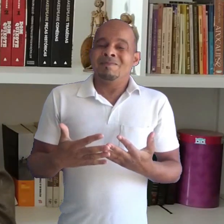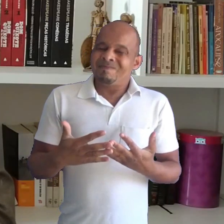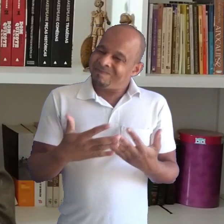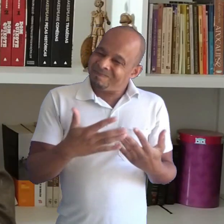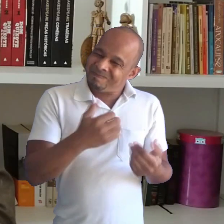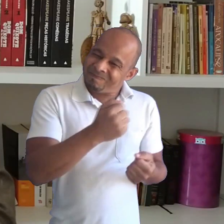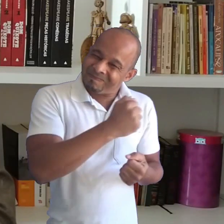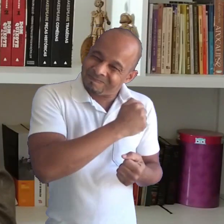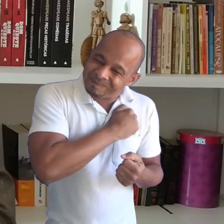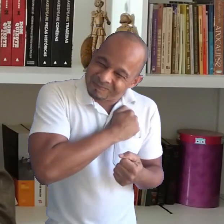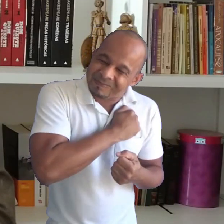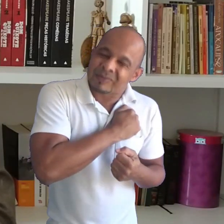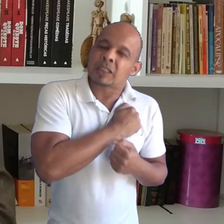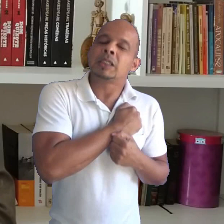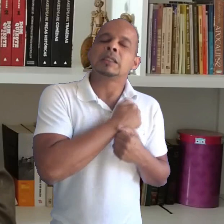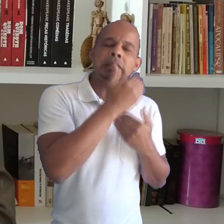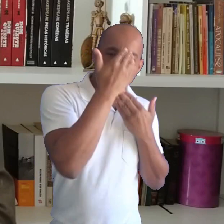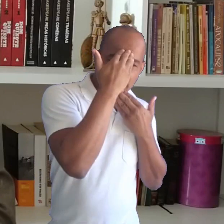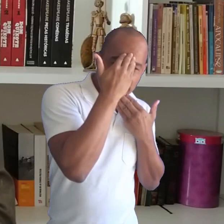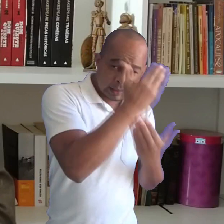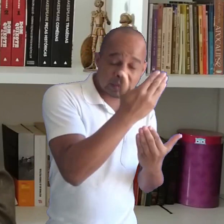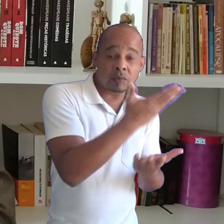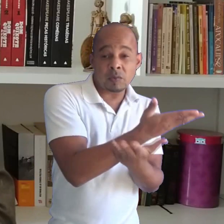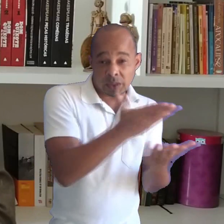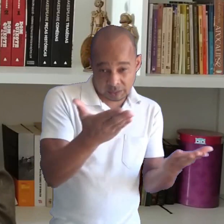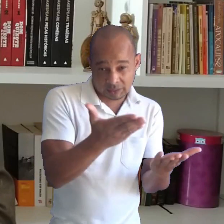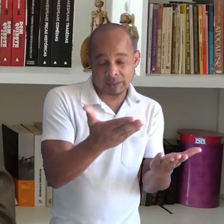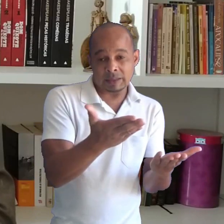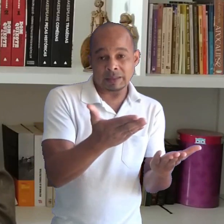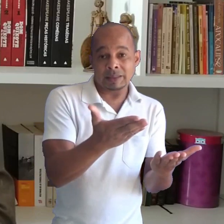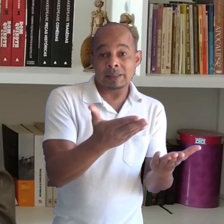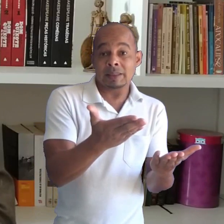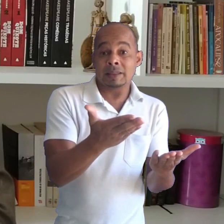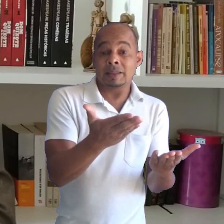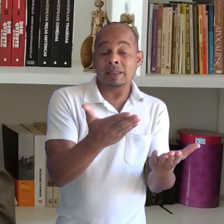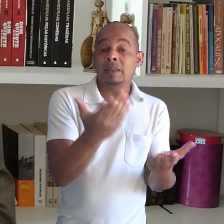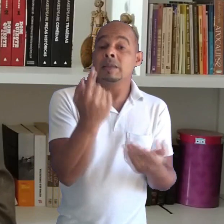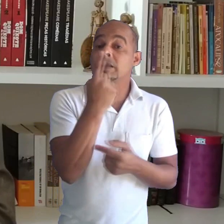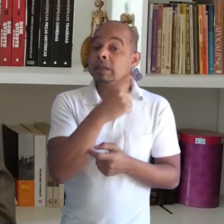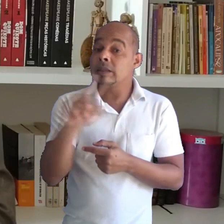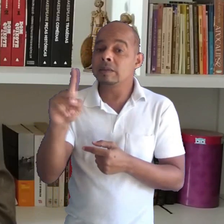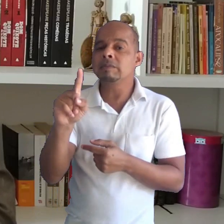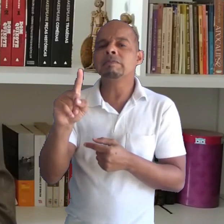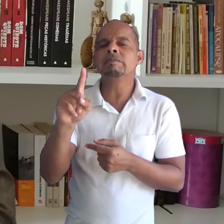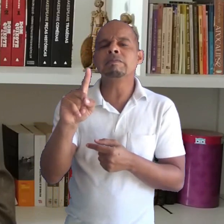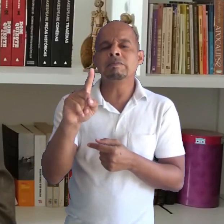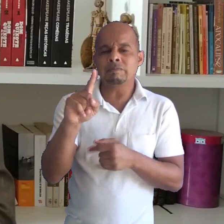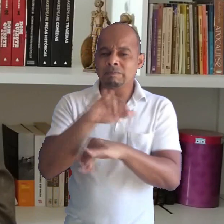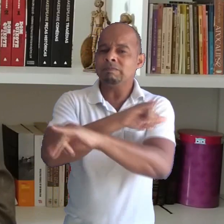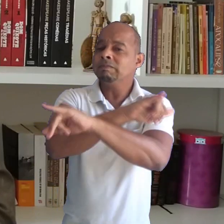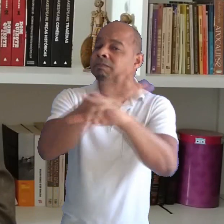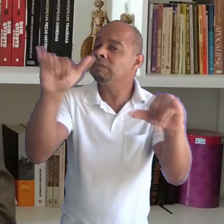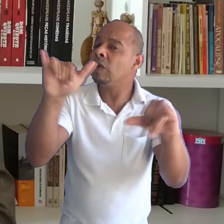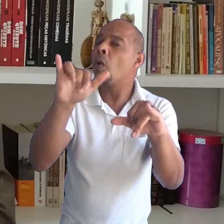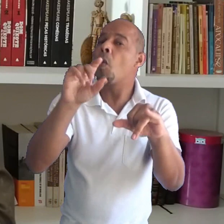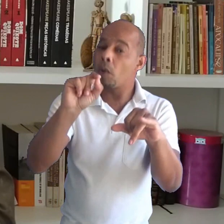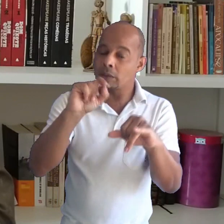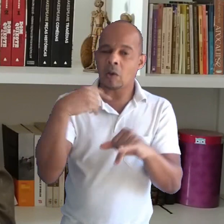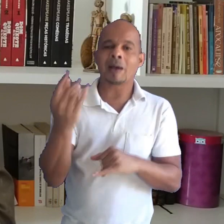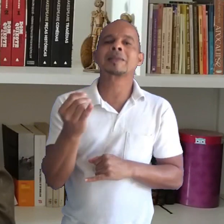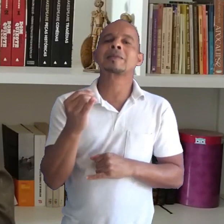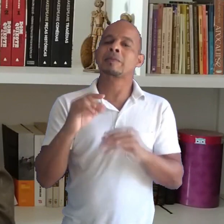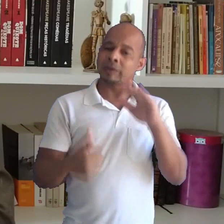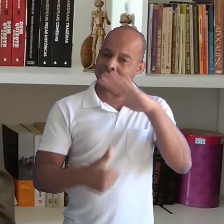nossa comunidade. Recebam o nosso sincero agradecimento e o nosso abraço. Para finalizar, quero dizer